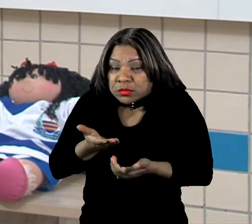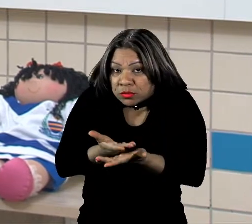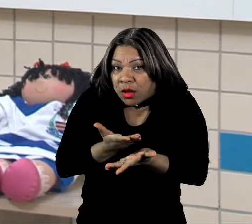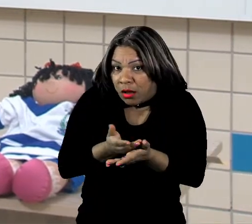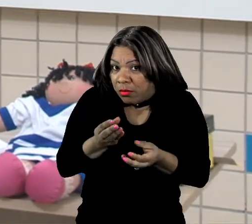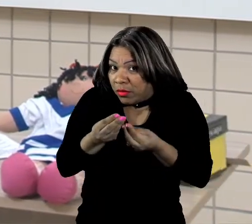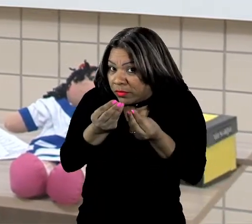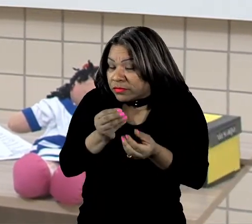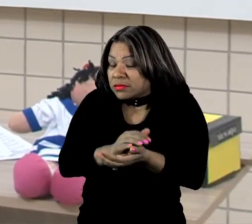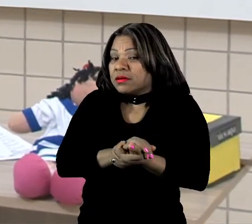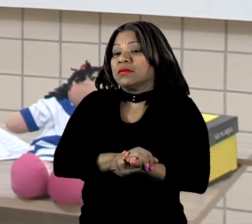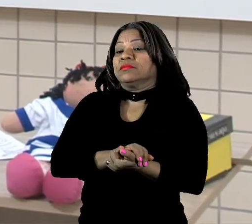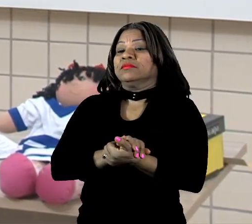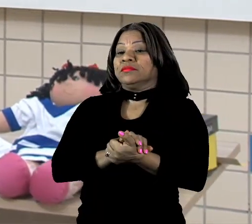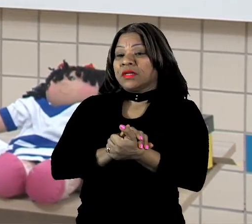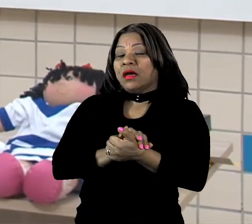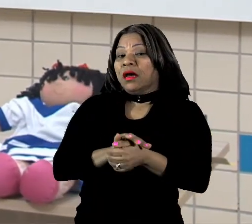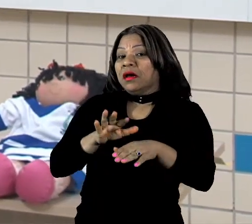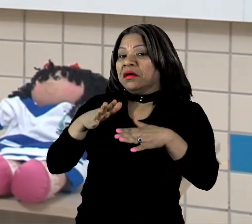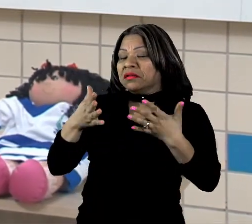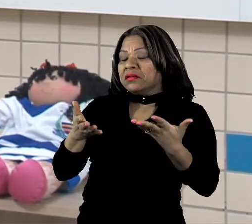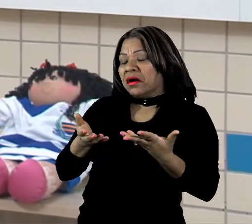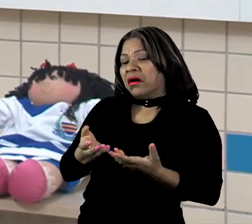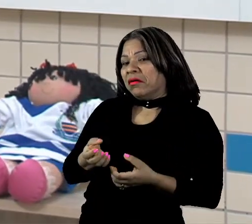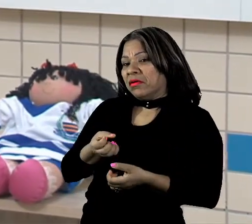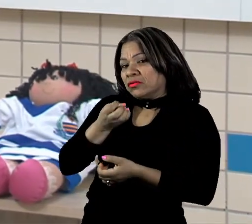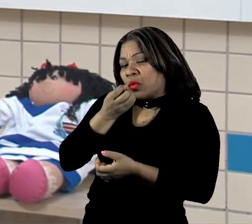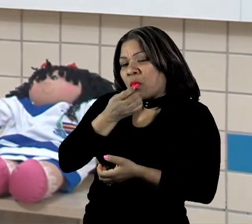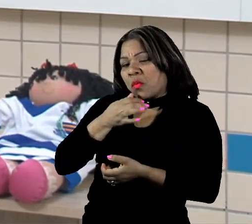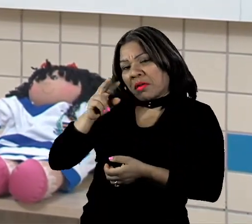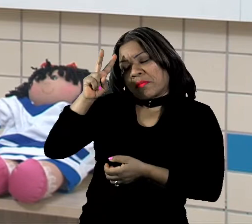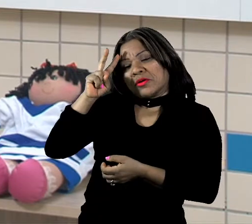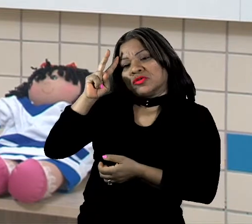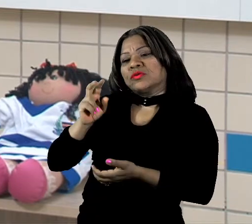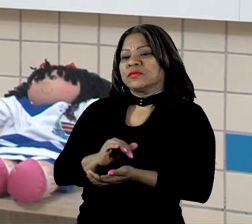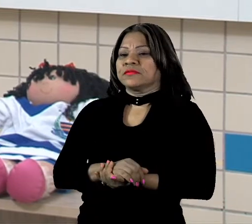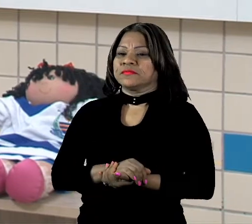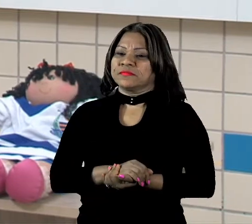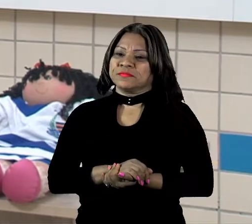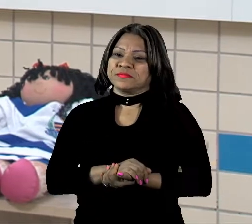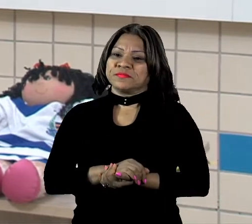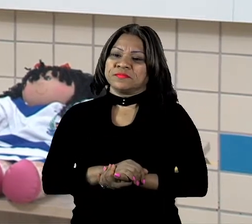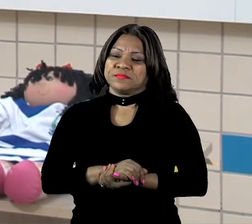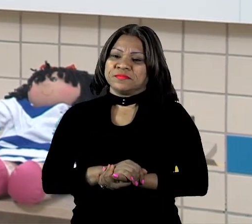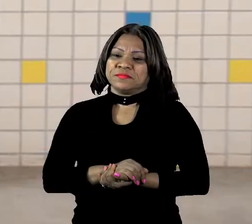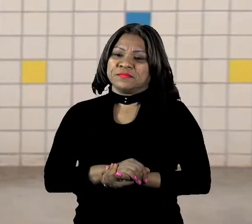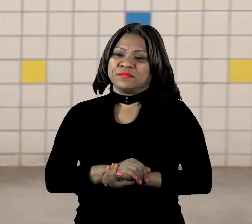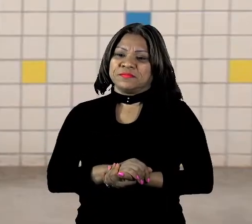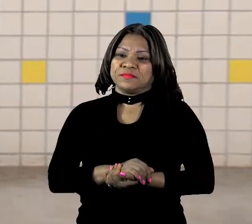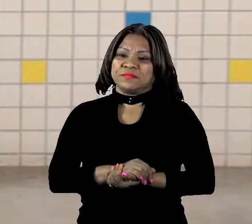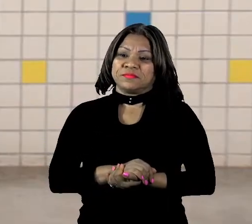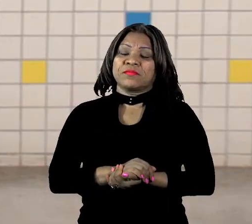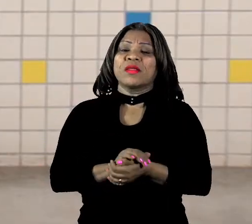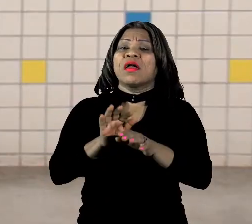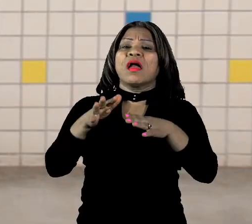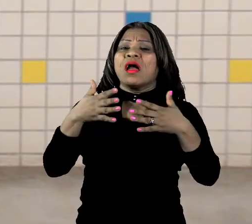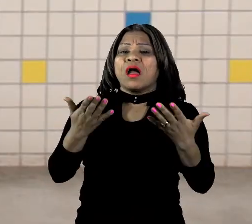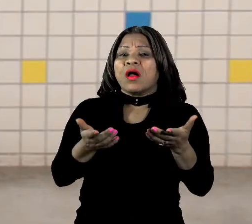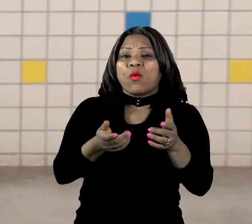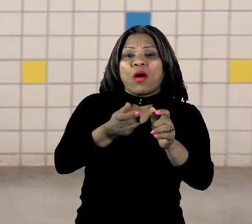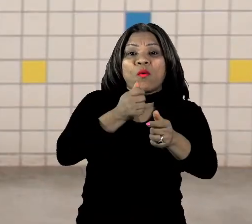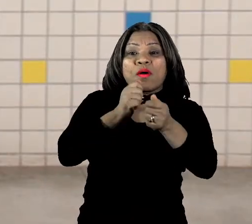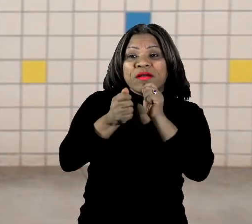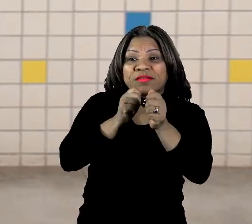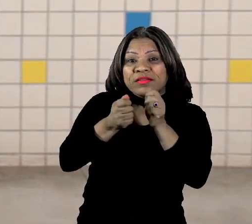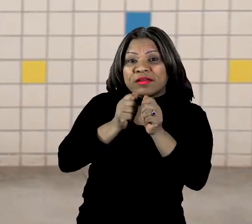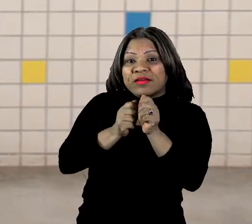a sílaba tônica conta mais forte. Agora, olha só. Qual foi das entrevistas que citou a